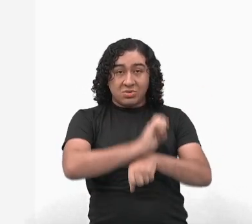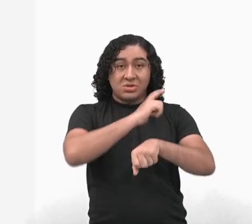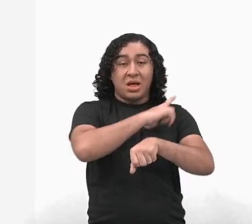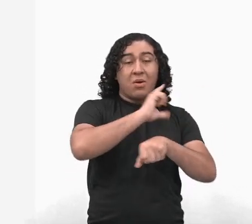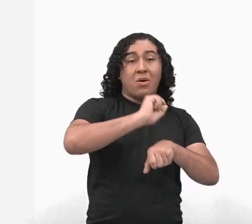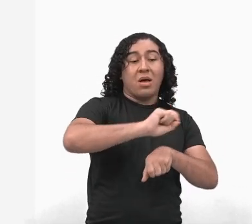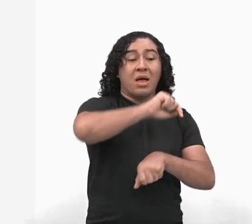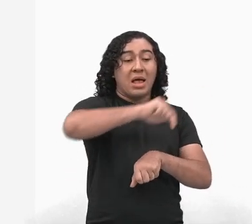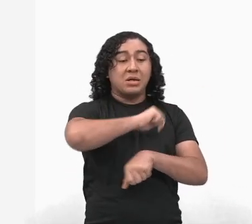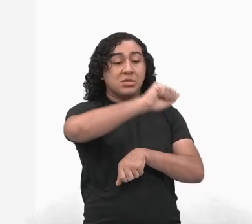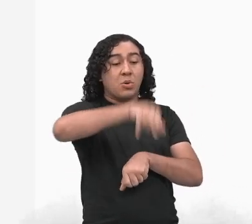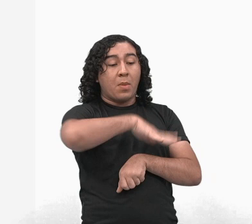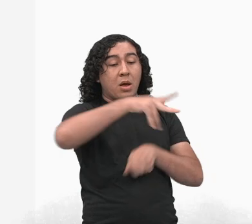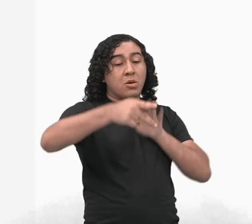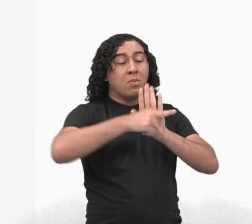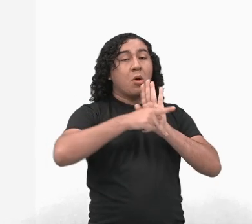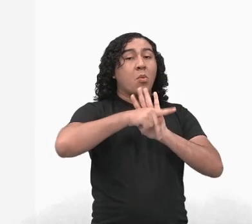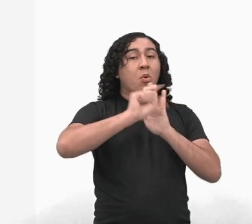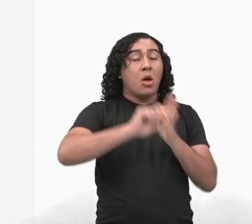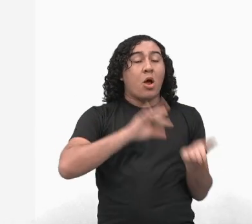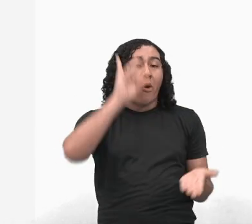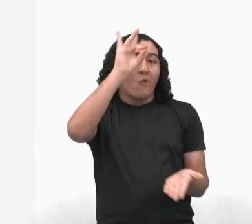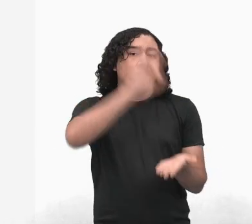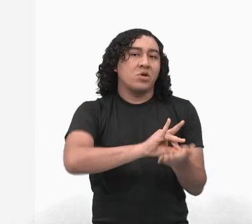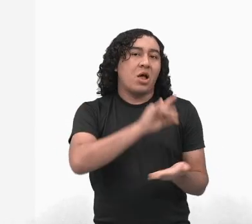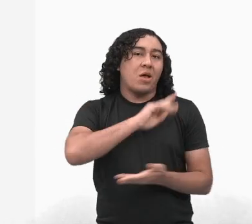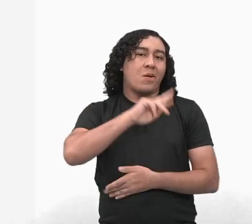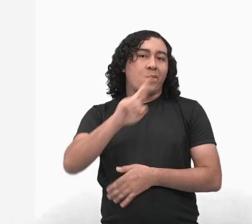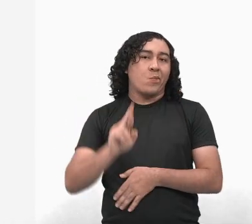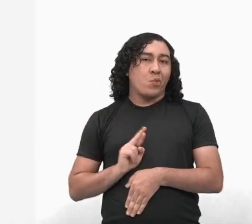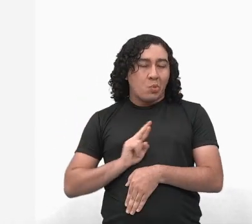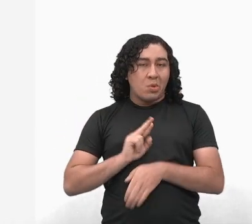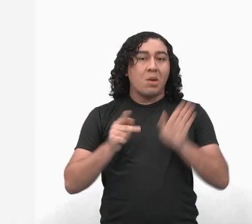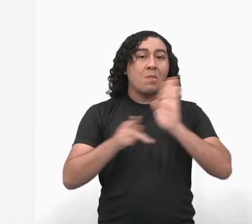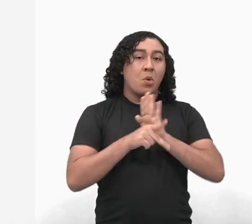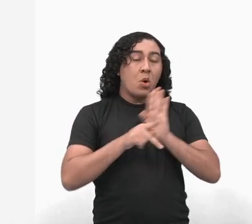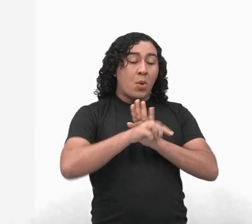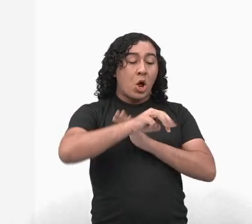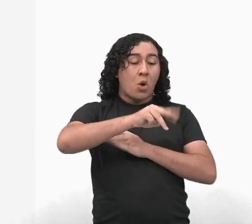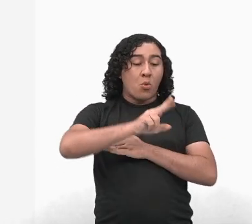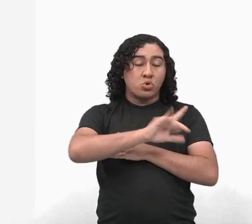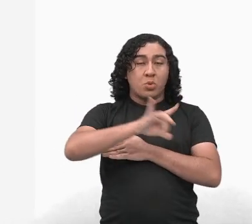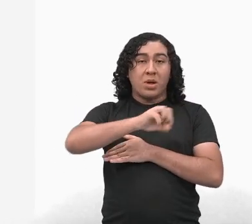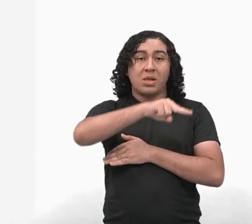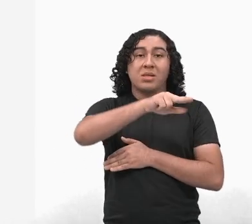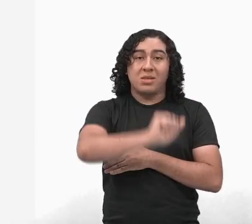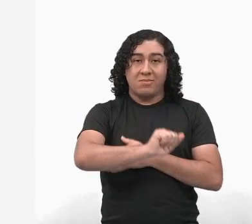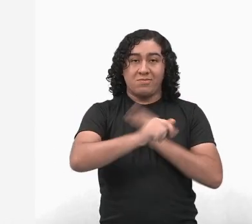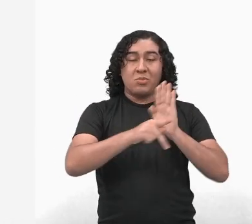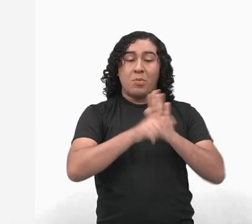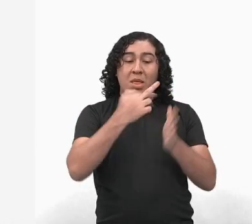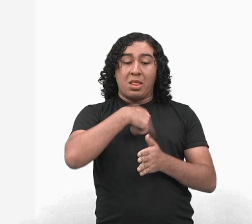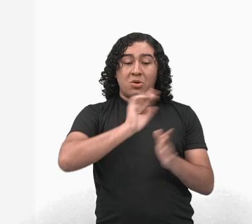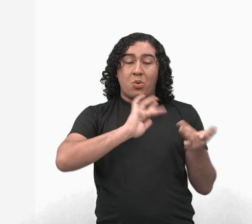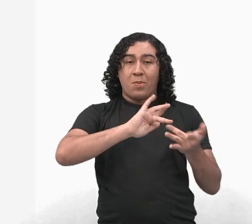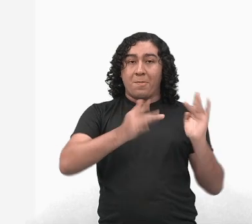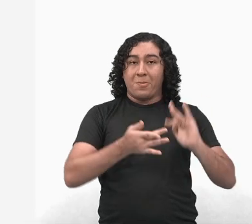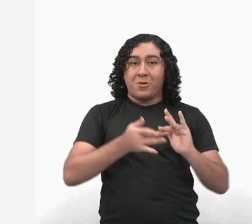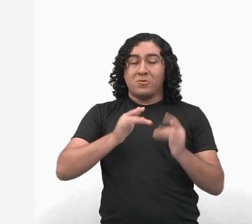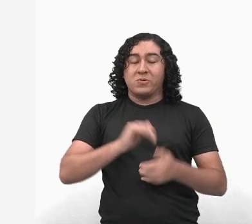fazer daquela região uma república muçulmana, com bases ali na religião muçulmana. Foram